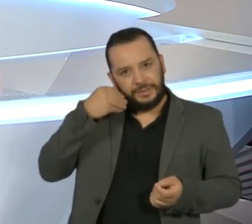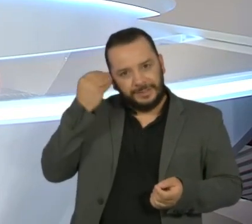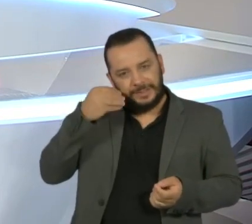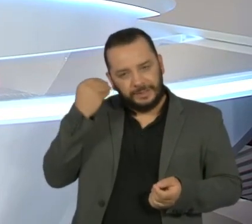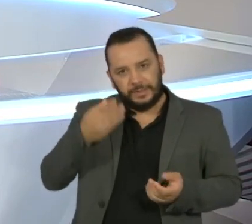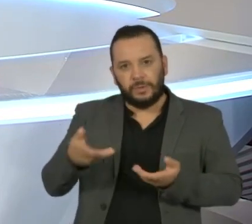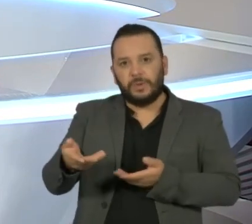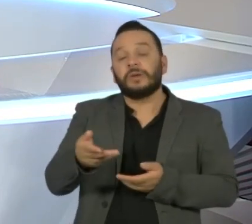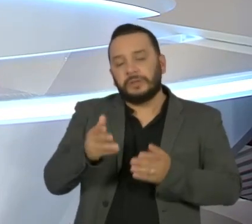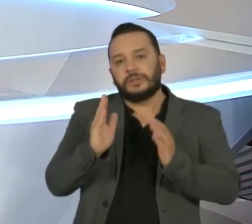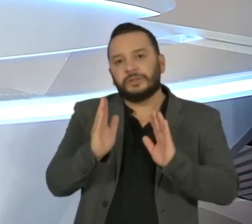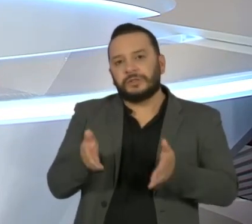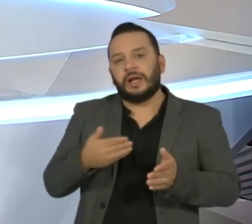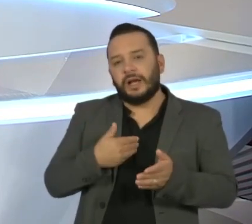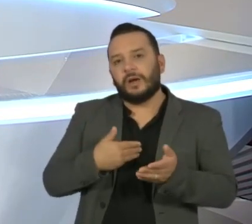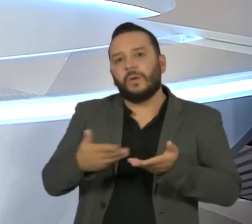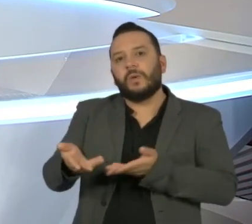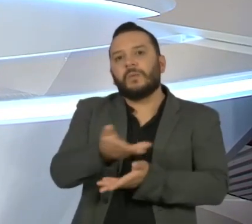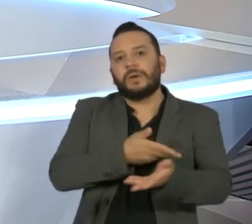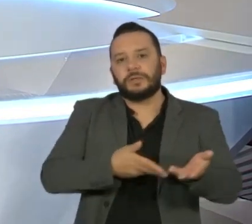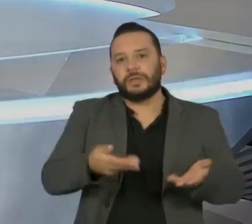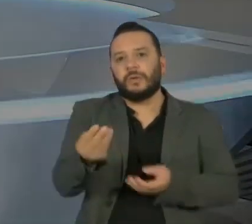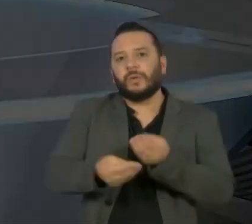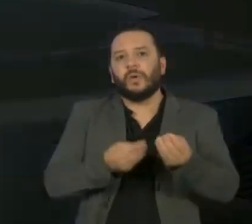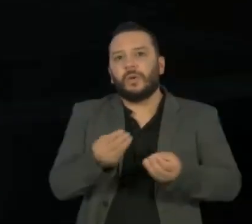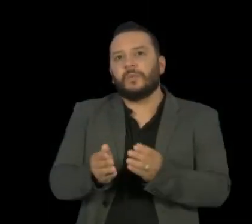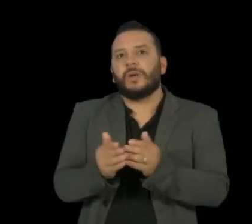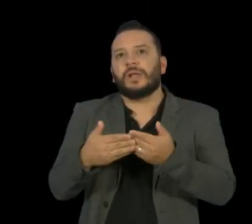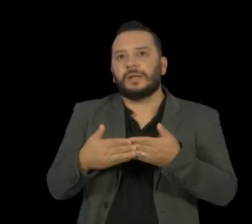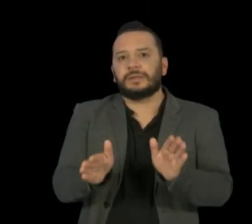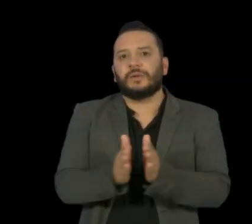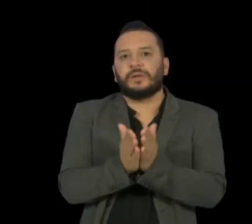inédita de lançar um livro sem sessões de autógrafos.